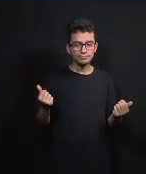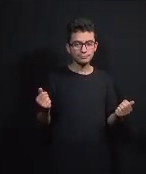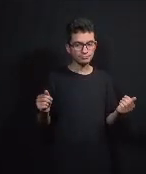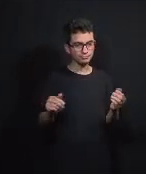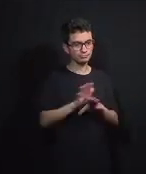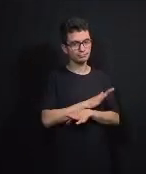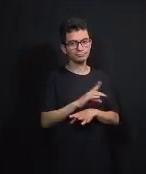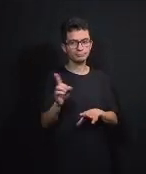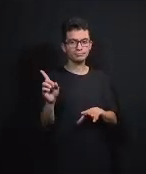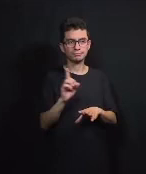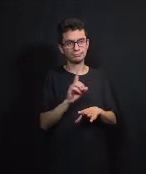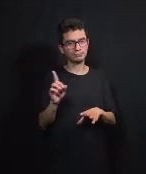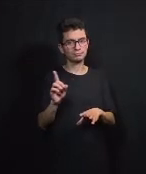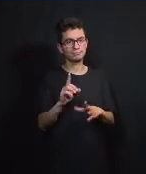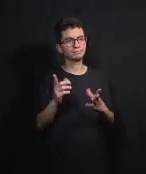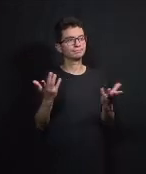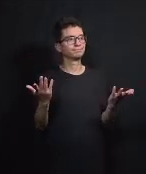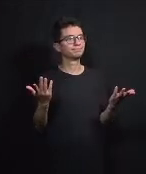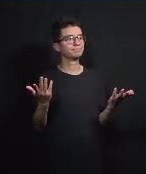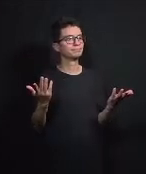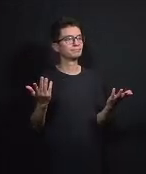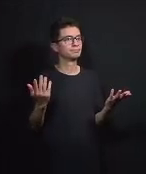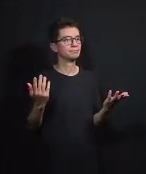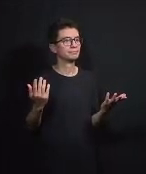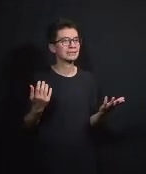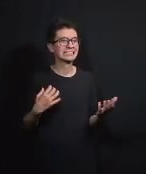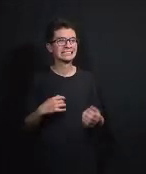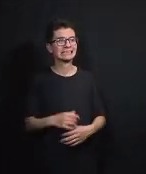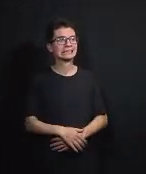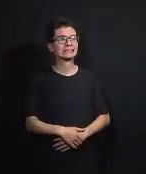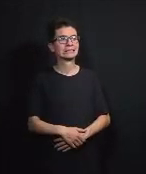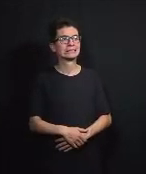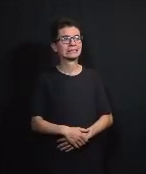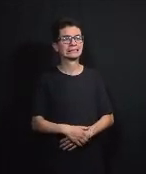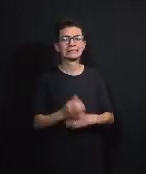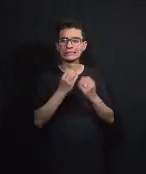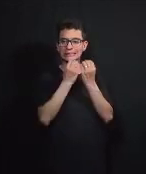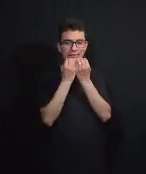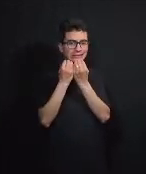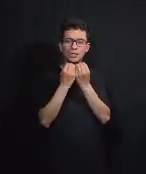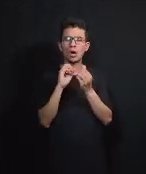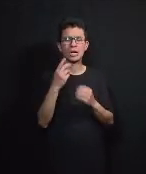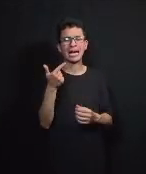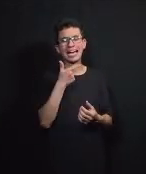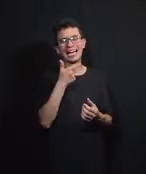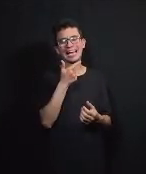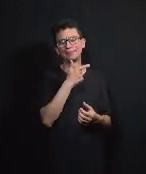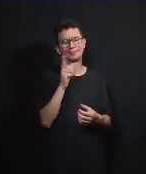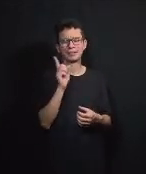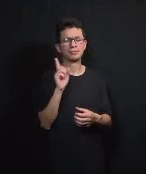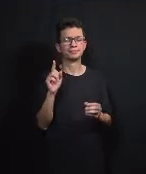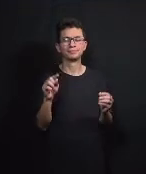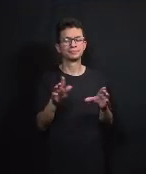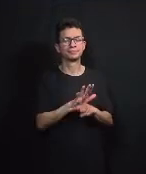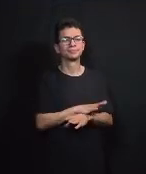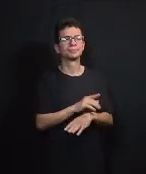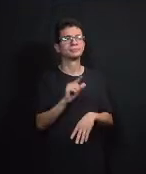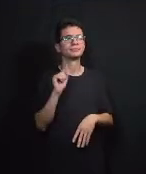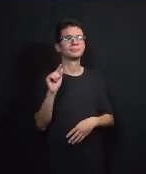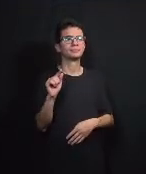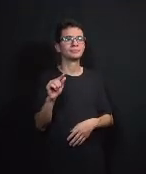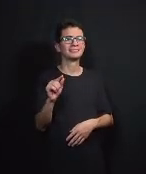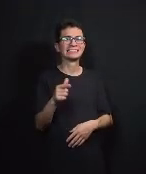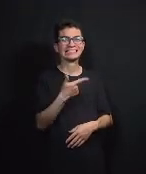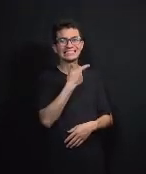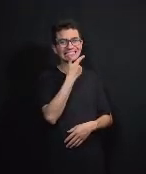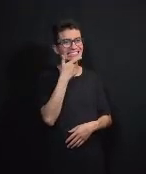com um ranger de dentes, não dê gargalhadas, mas pelo menos termine com um